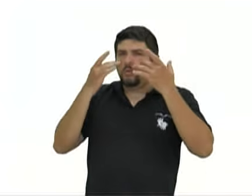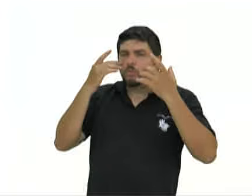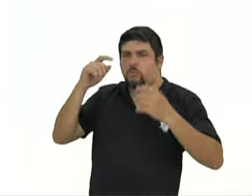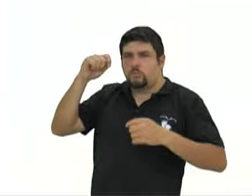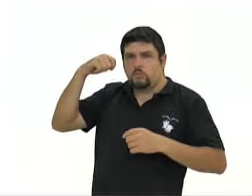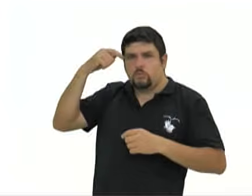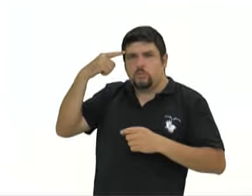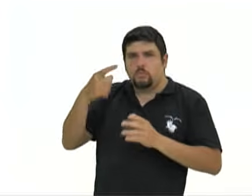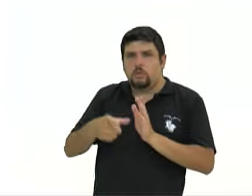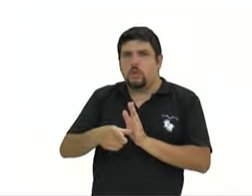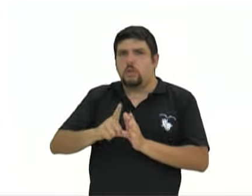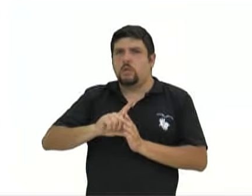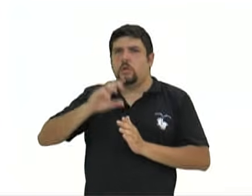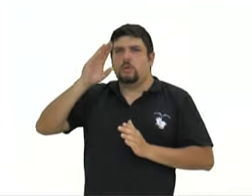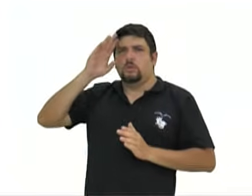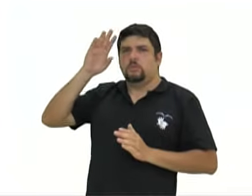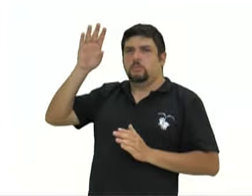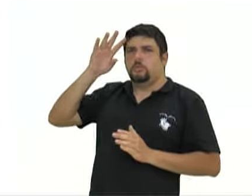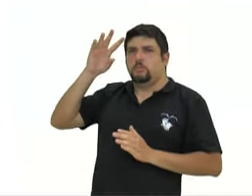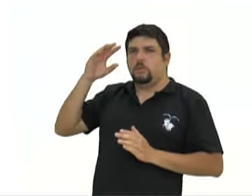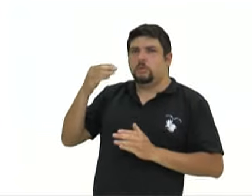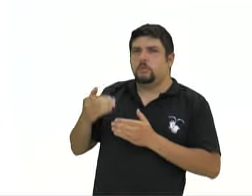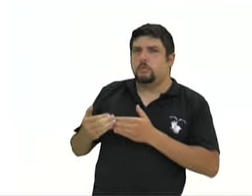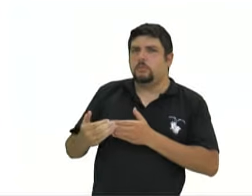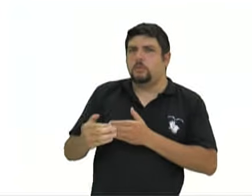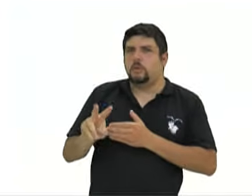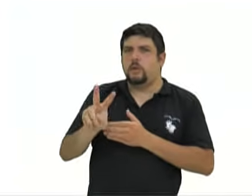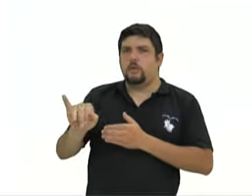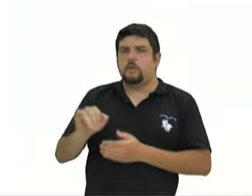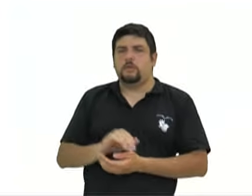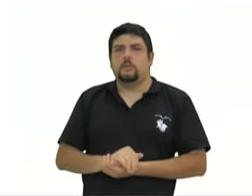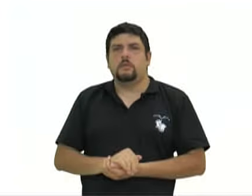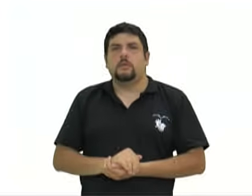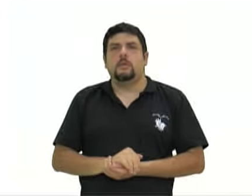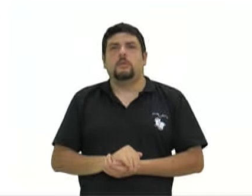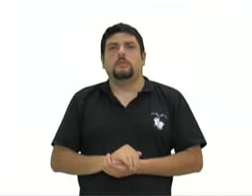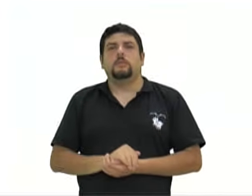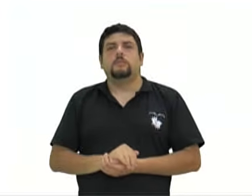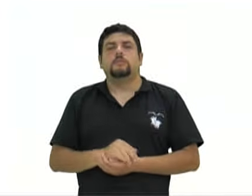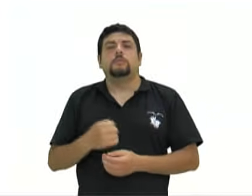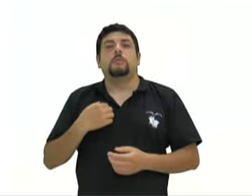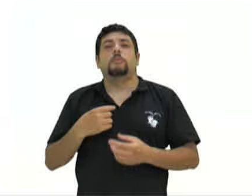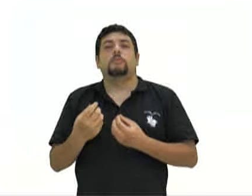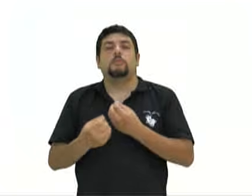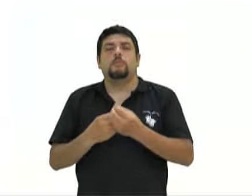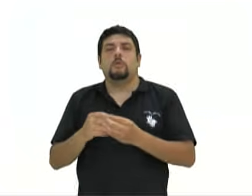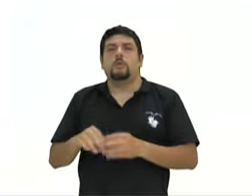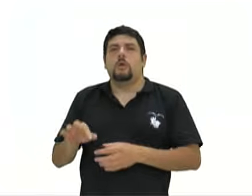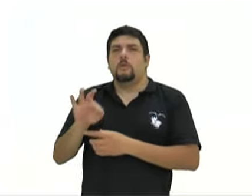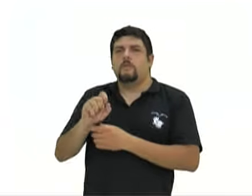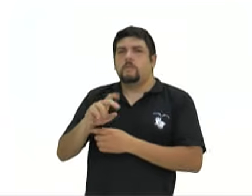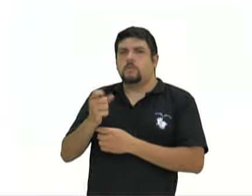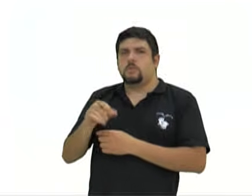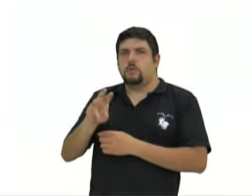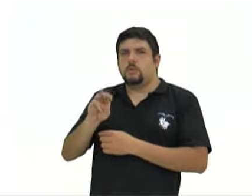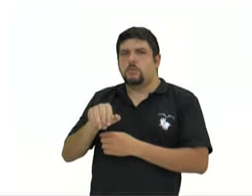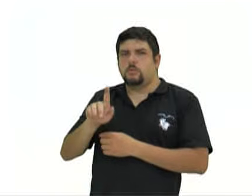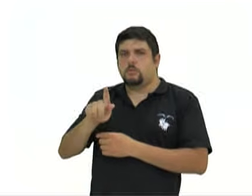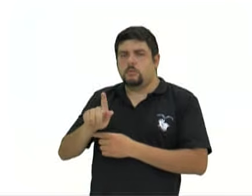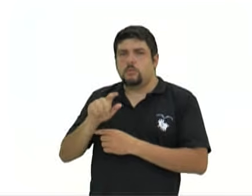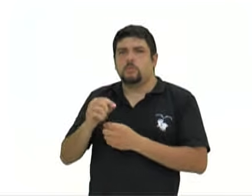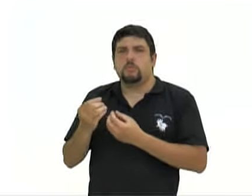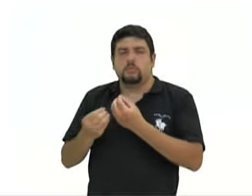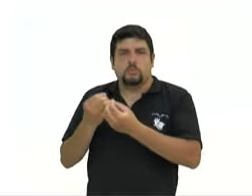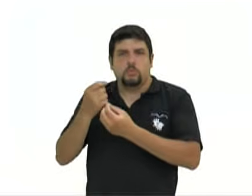ainda está por vir. Também falamos. Então a gente está falando da decupagem do foreshadowing, ou do plot twist do foreshadowing, ou da decupagem do